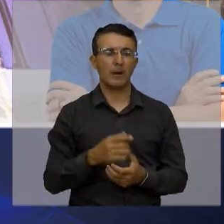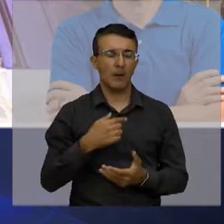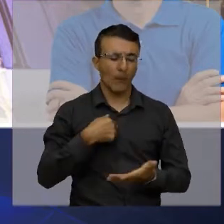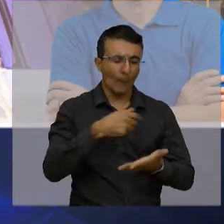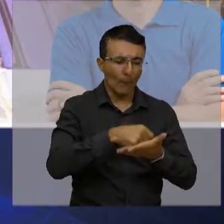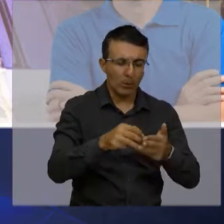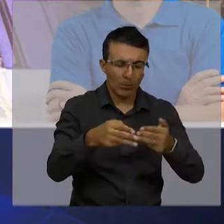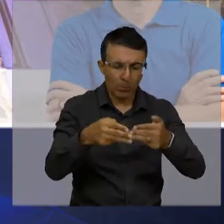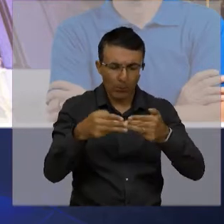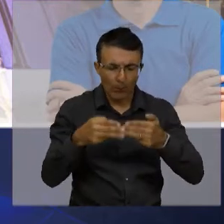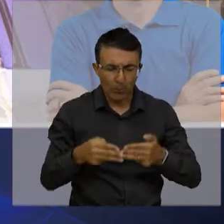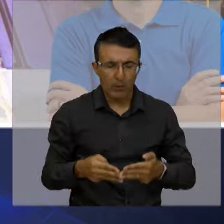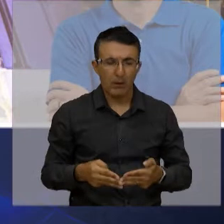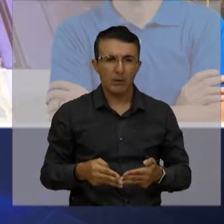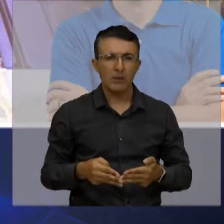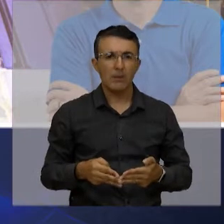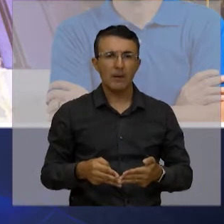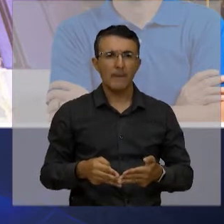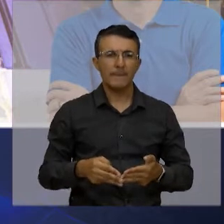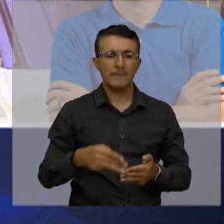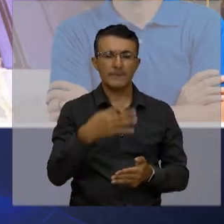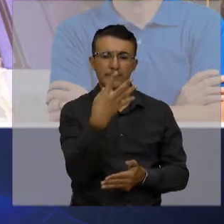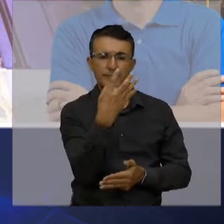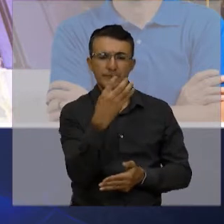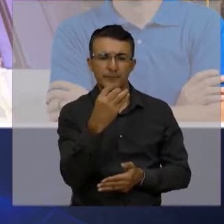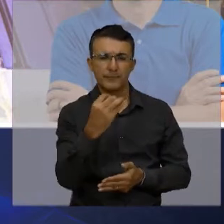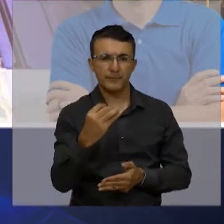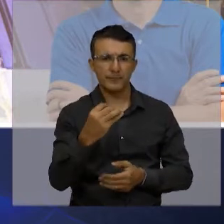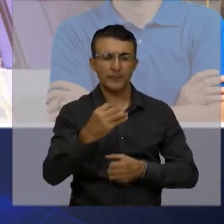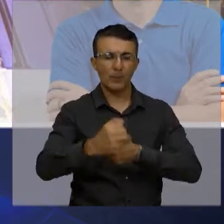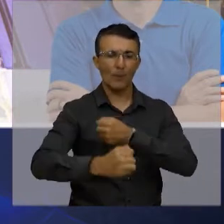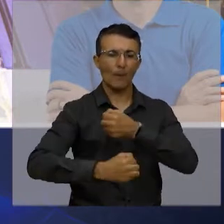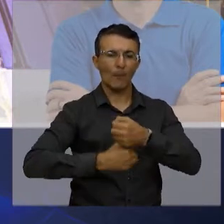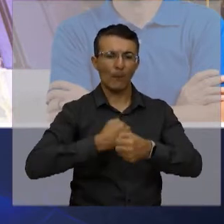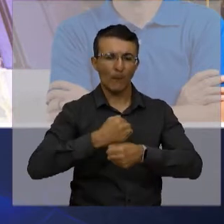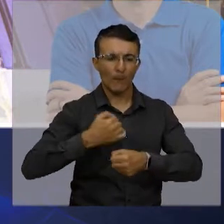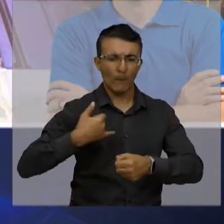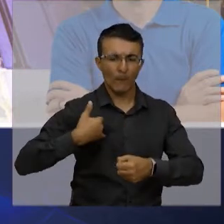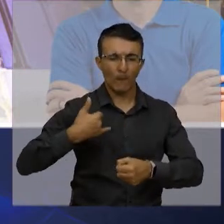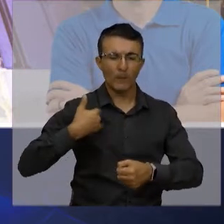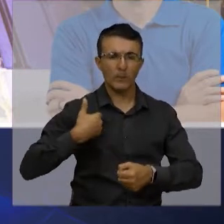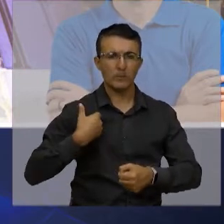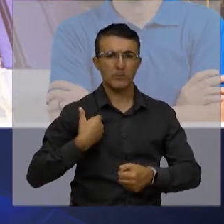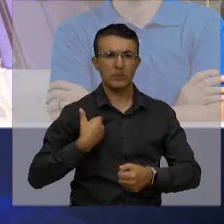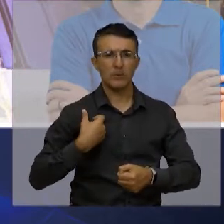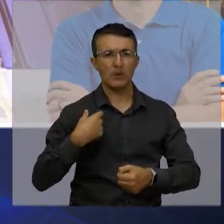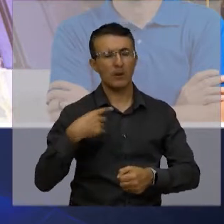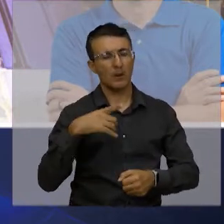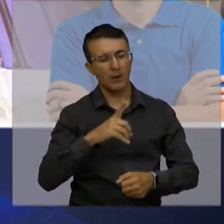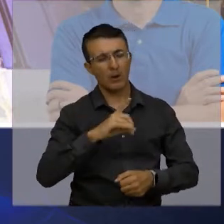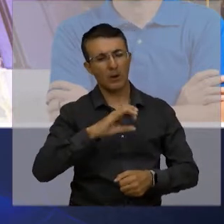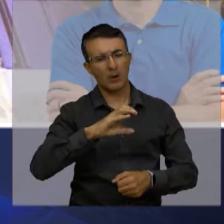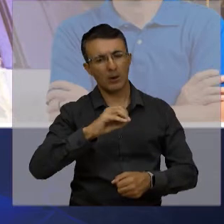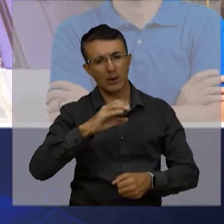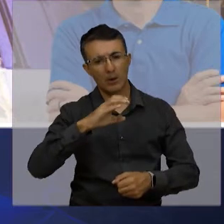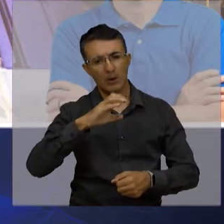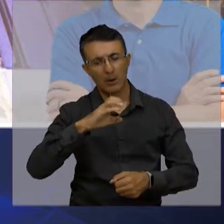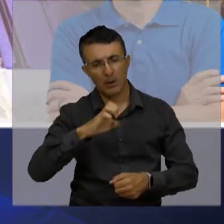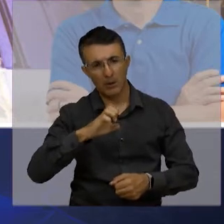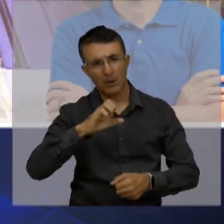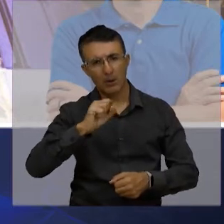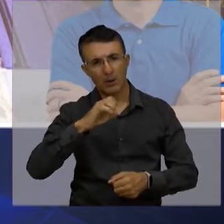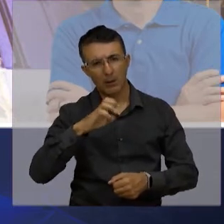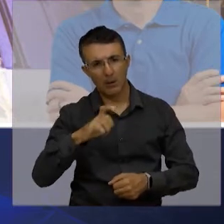anos. É uma diocese, de certa forma, nova. Nós que somos